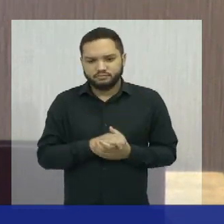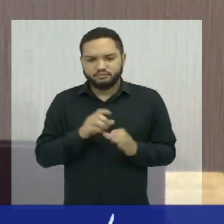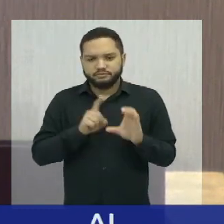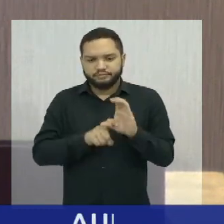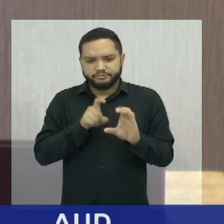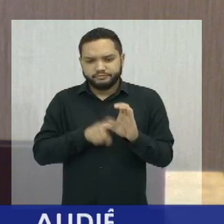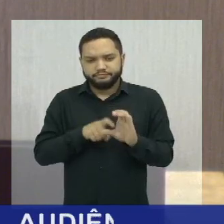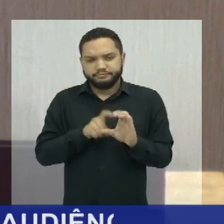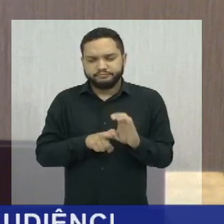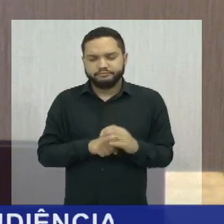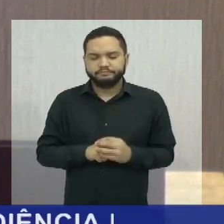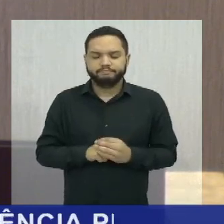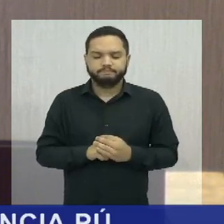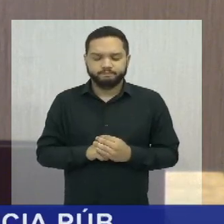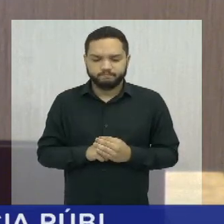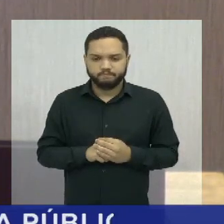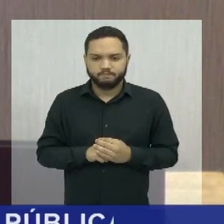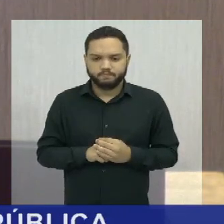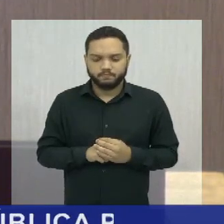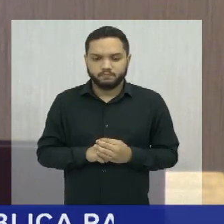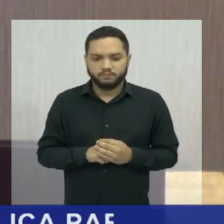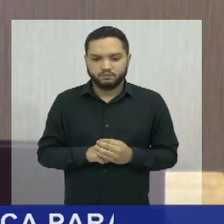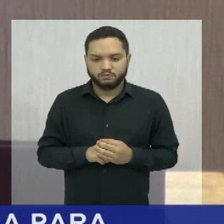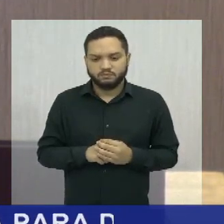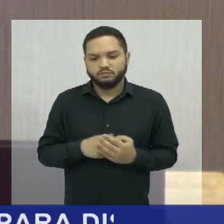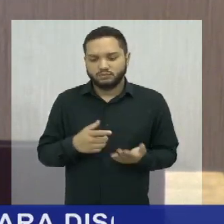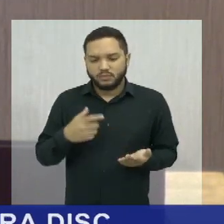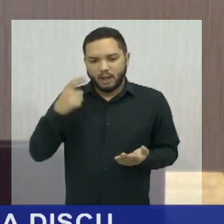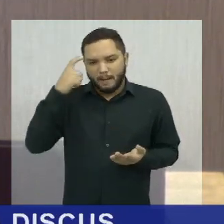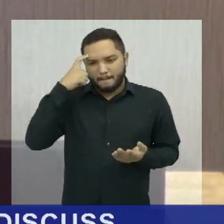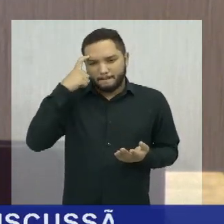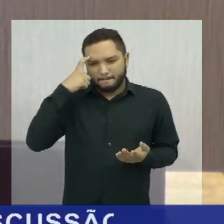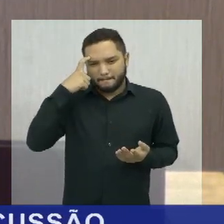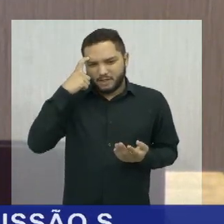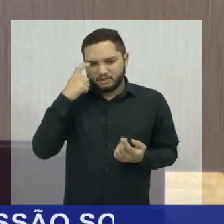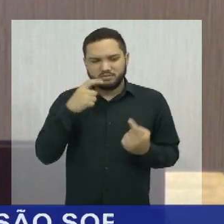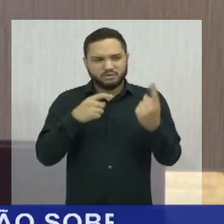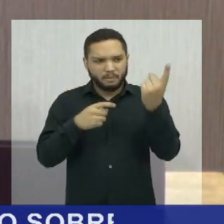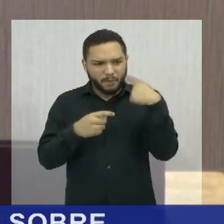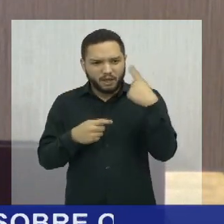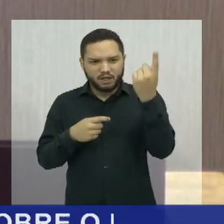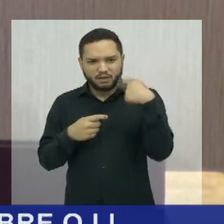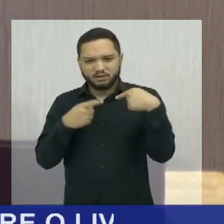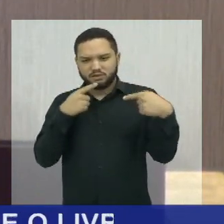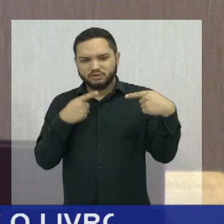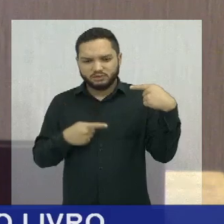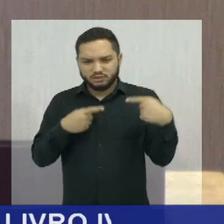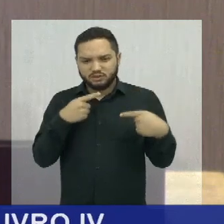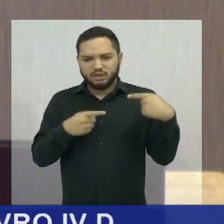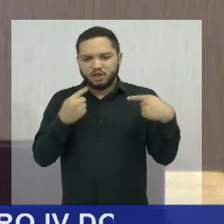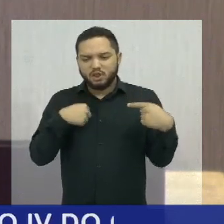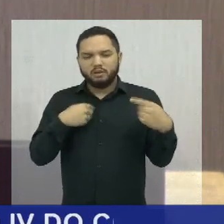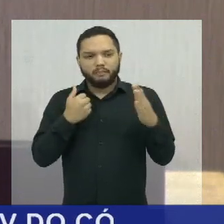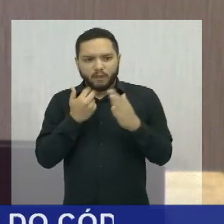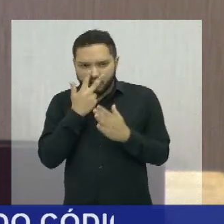Começamos a pensar que nessa quebra de braço está só caindo para a